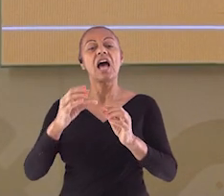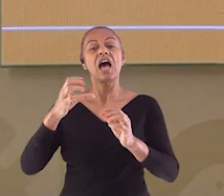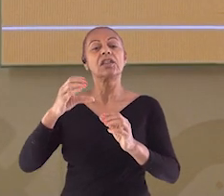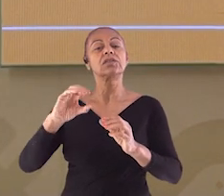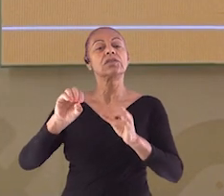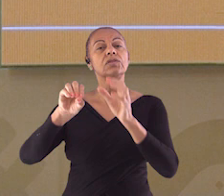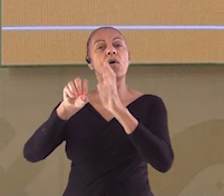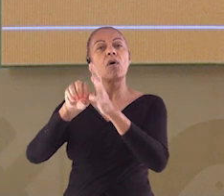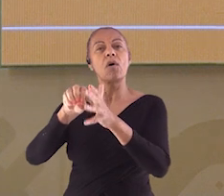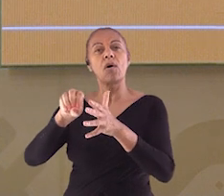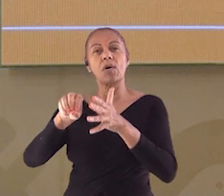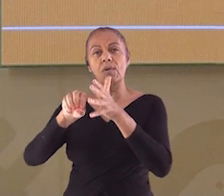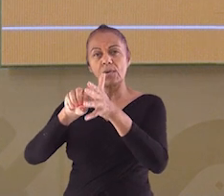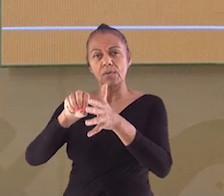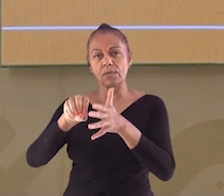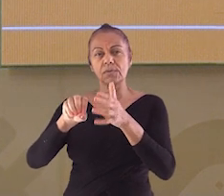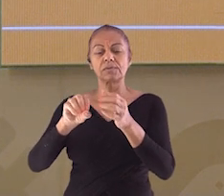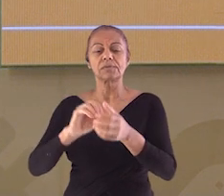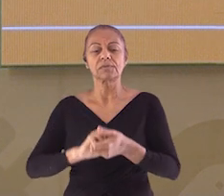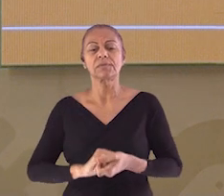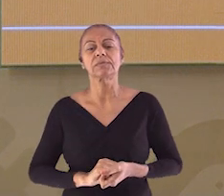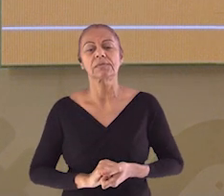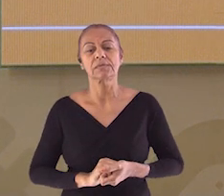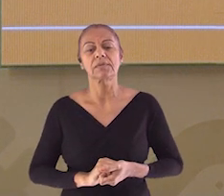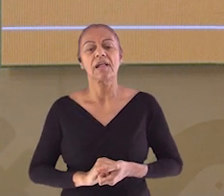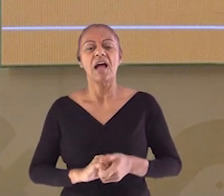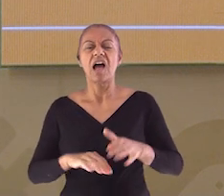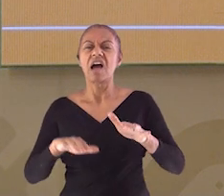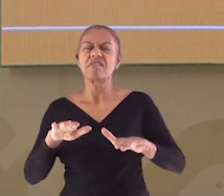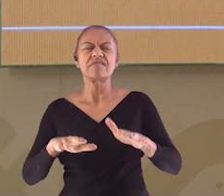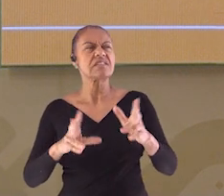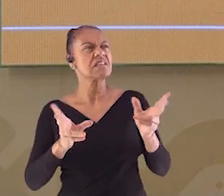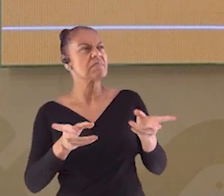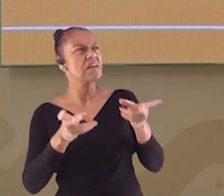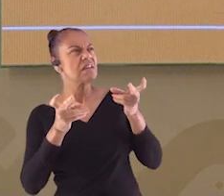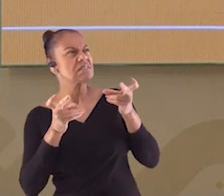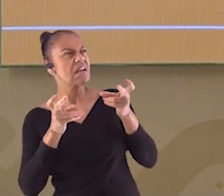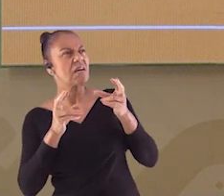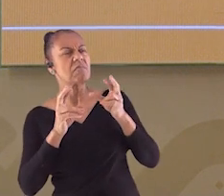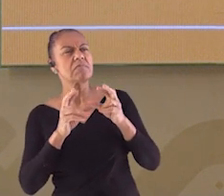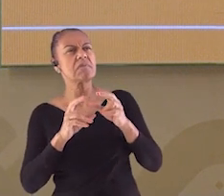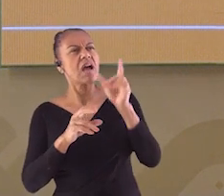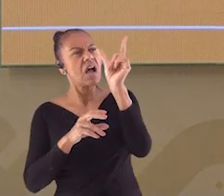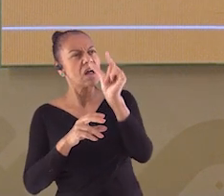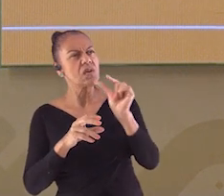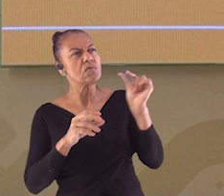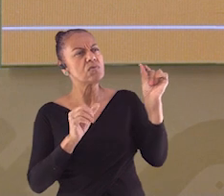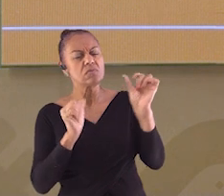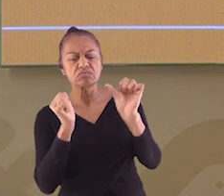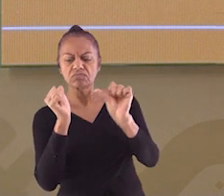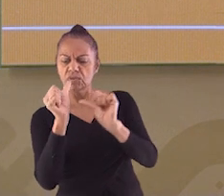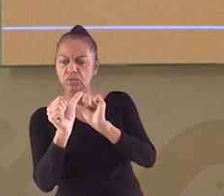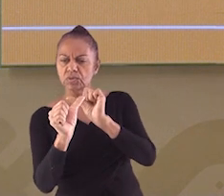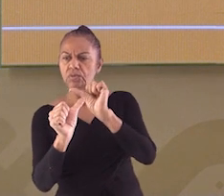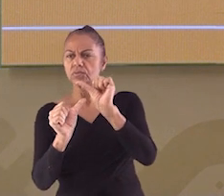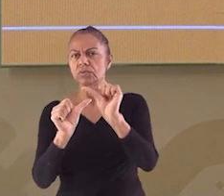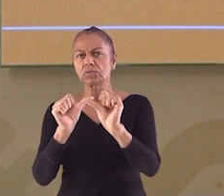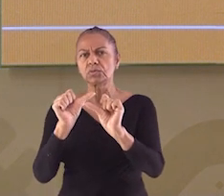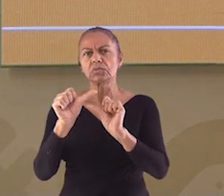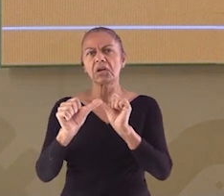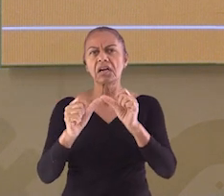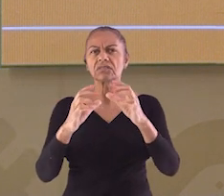sempre está então com a mesma aparência. Podemos ver então que em alguns momentos ela está por inteiro, outro